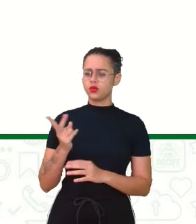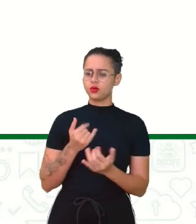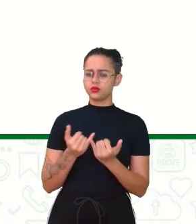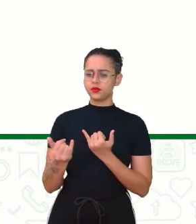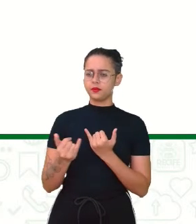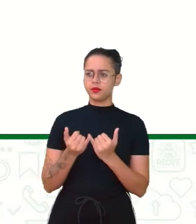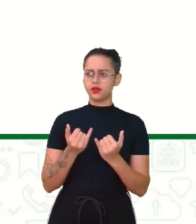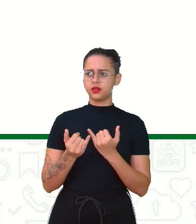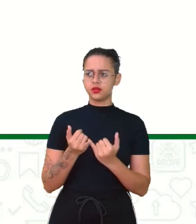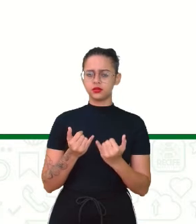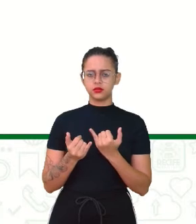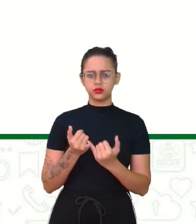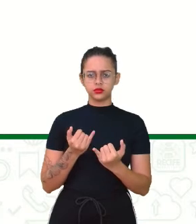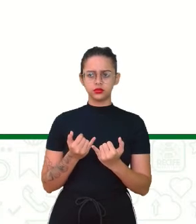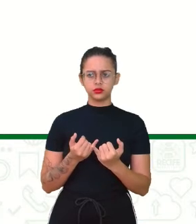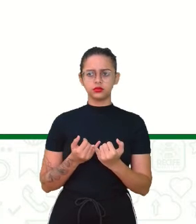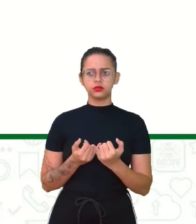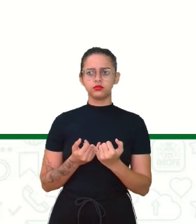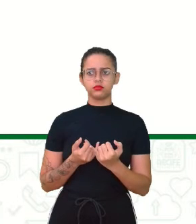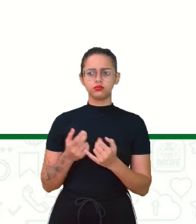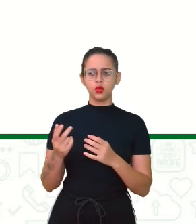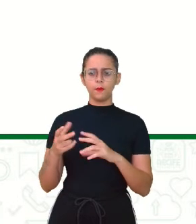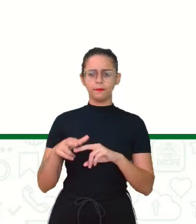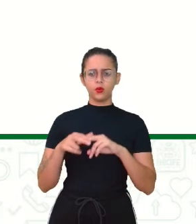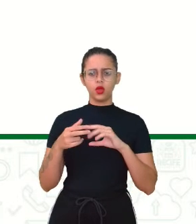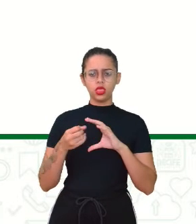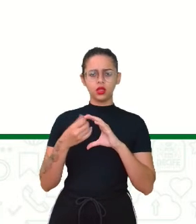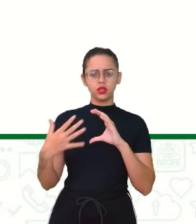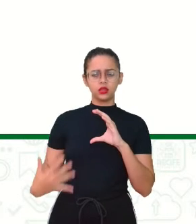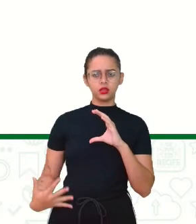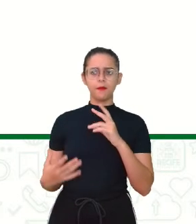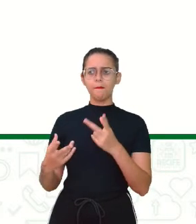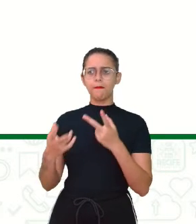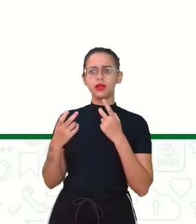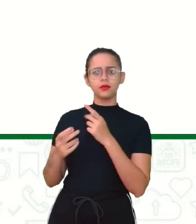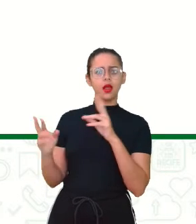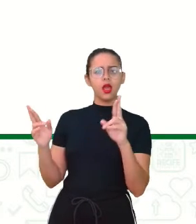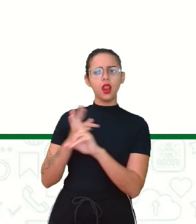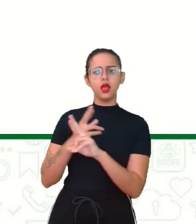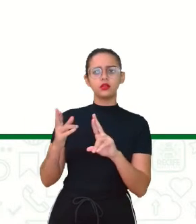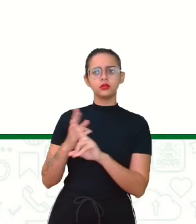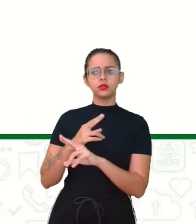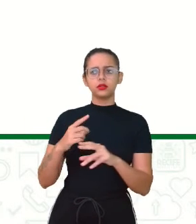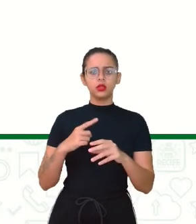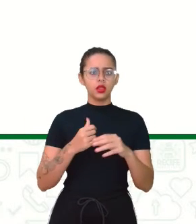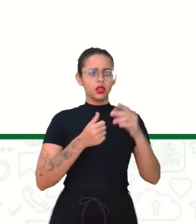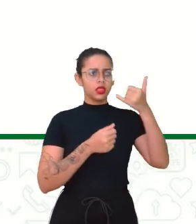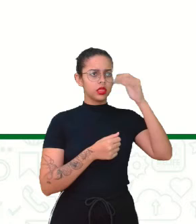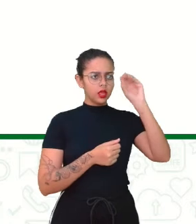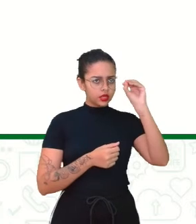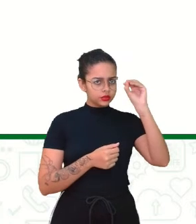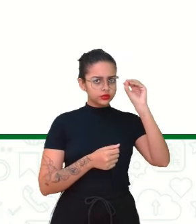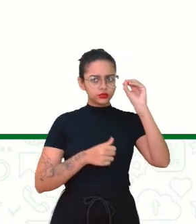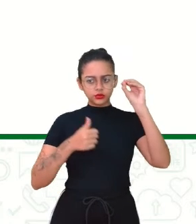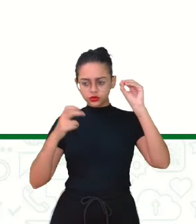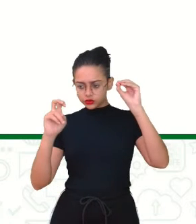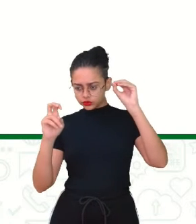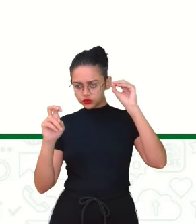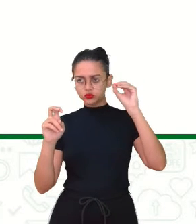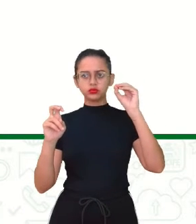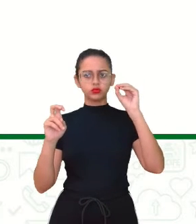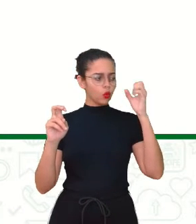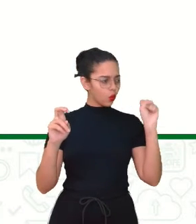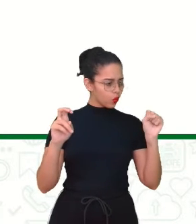semelhantes, segundo essas primeiras características, porque você observa que a relação está 10 centímetros para 5